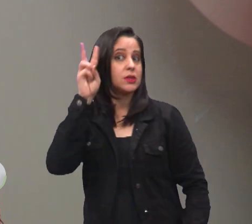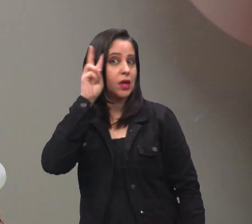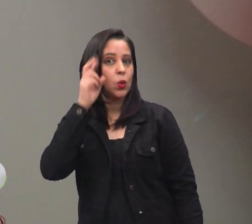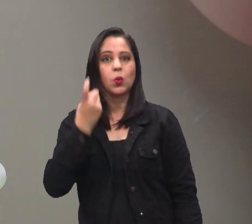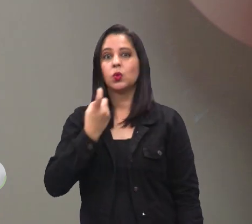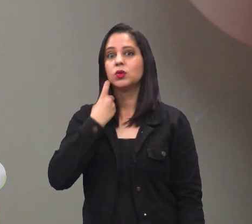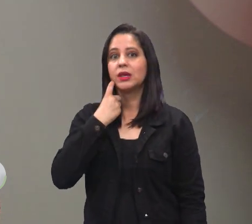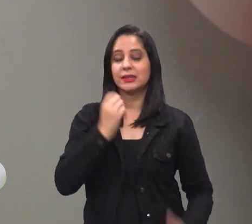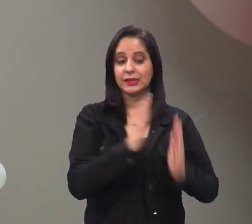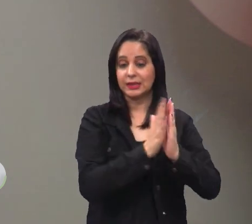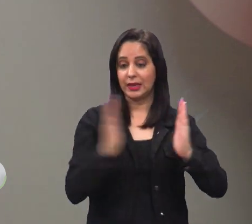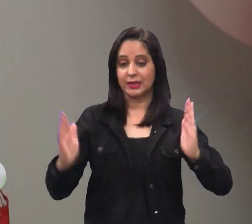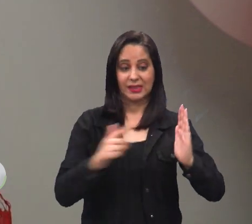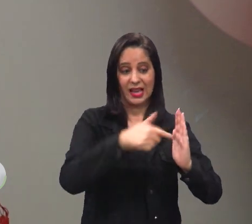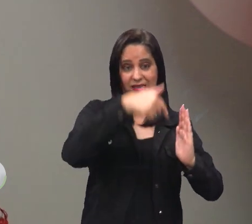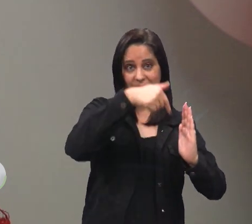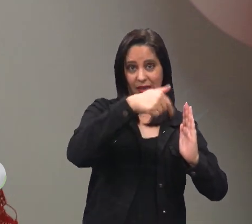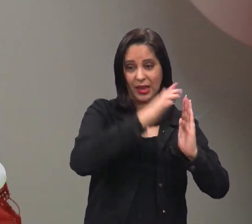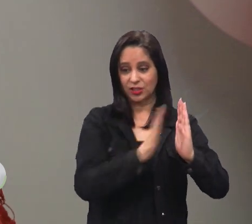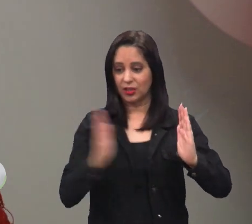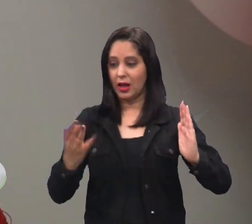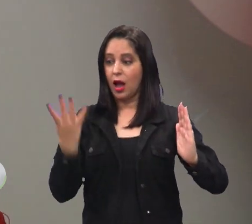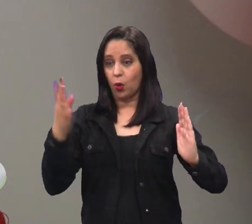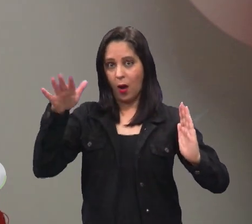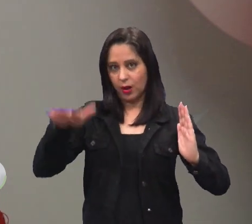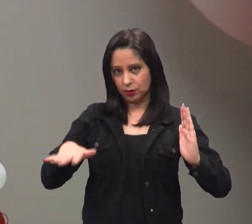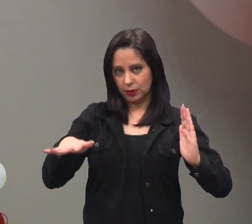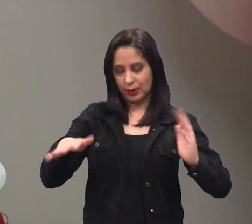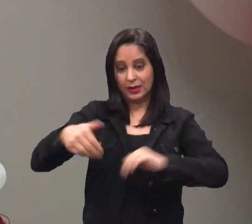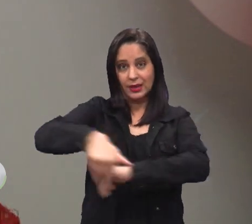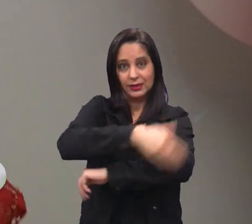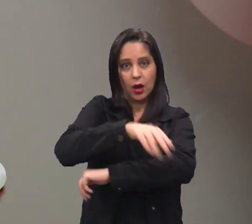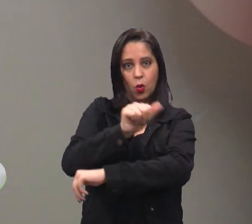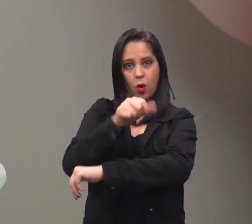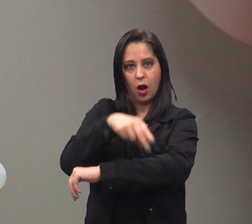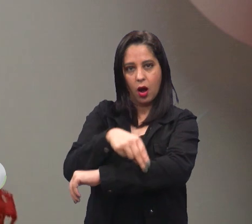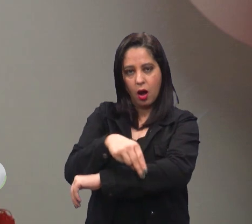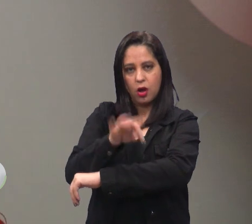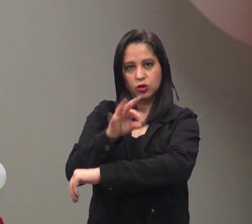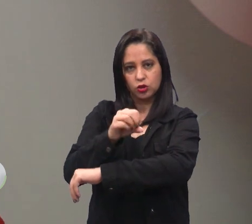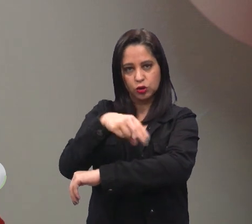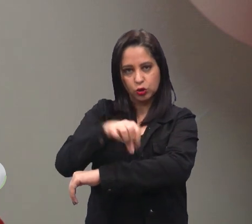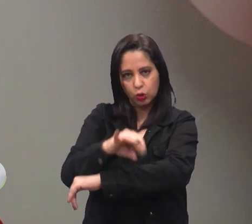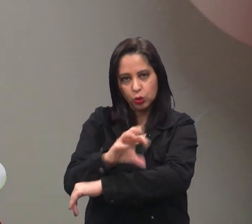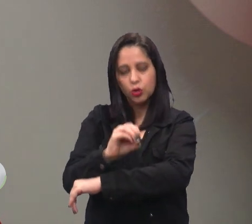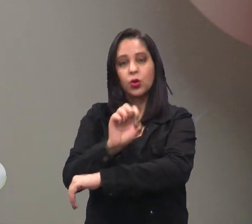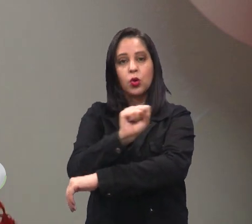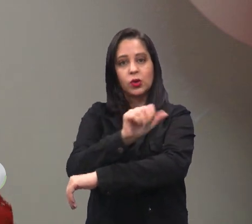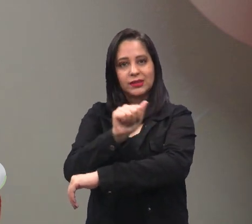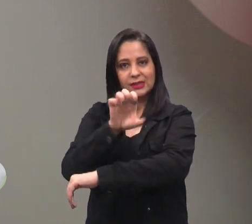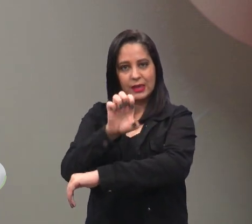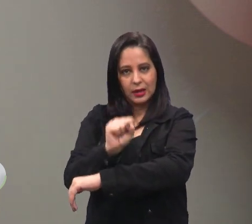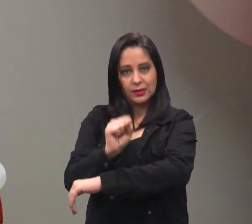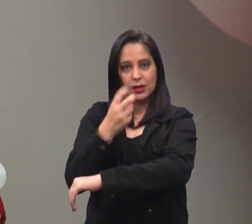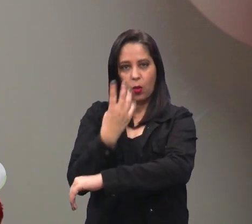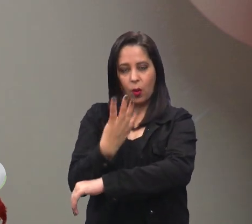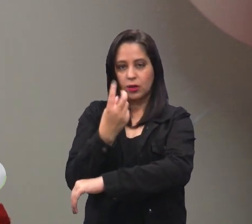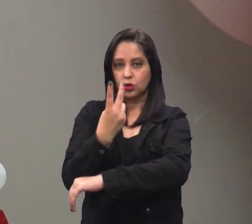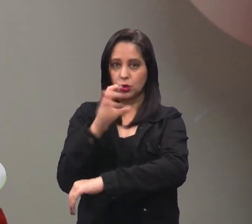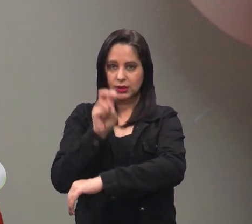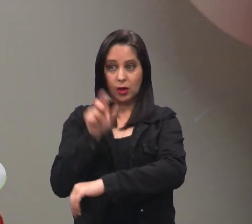das 7 às 4 horas da tarde, na Rua Antônio Sais, 425, no centro. O telefone de